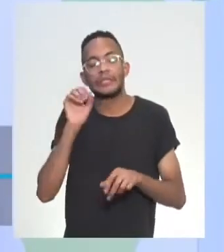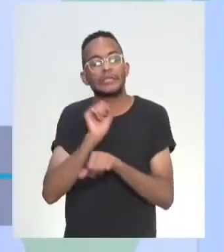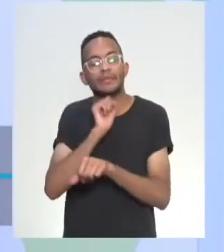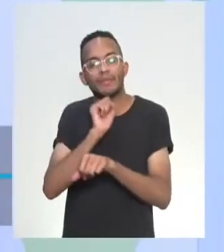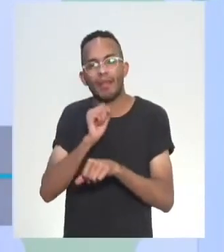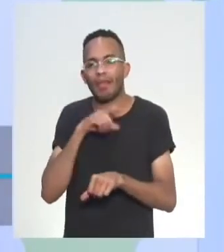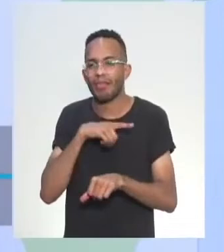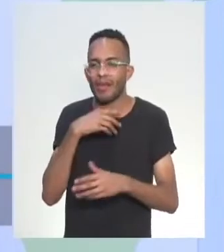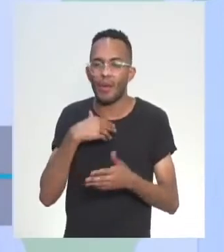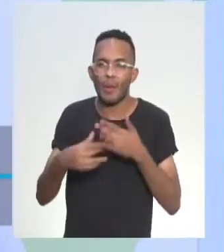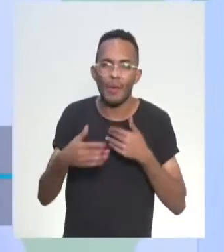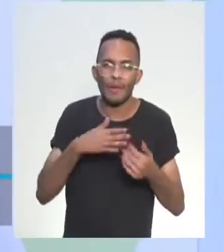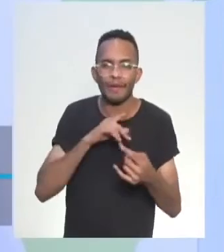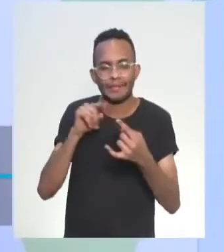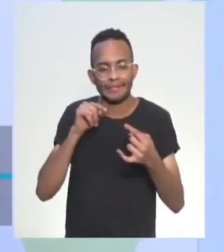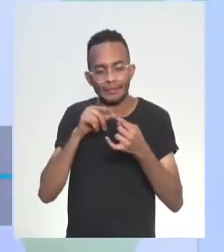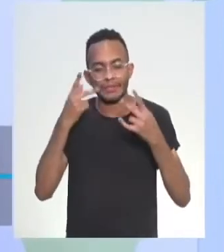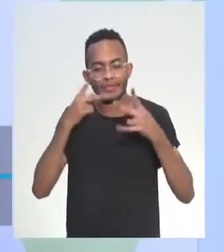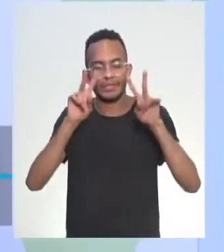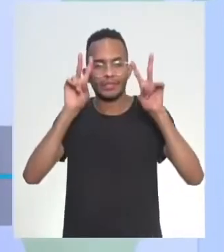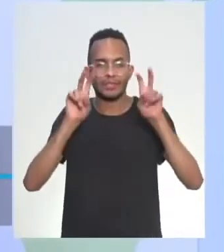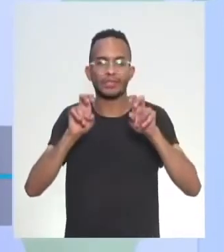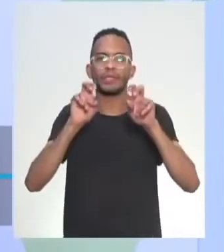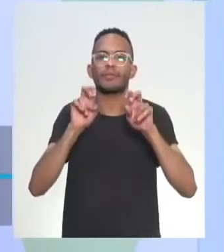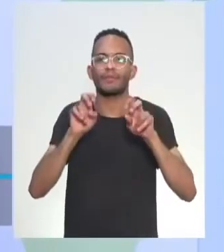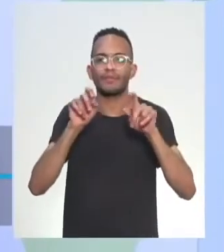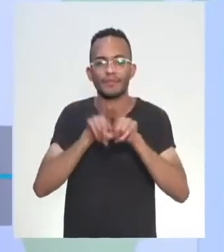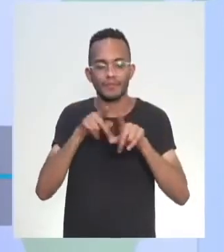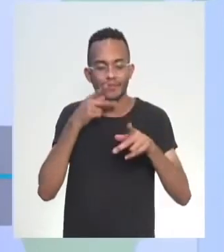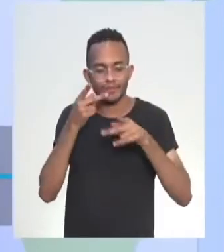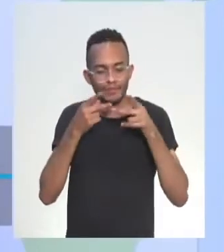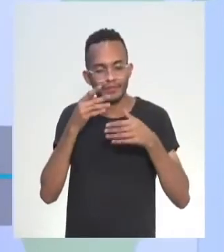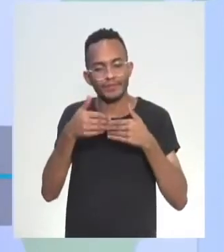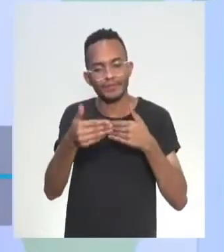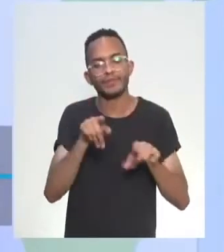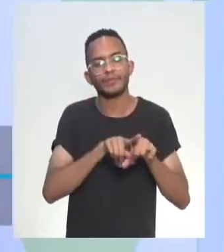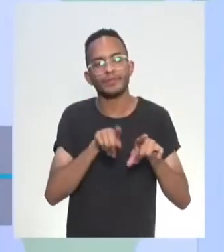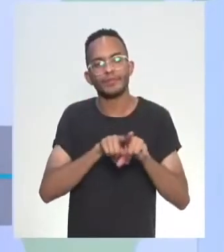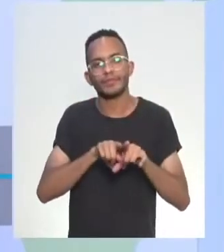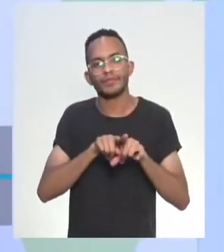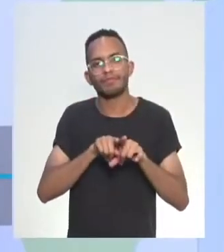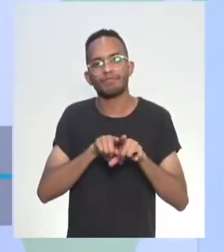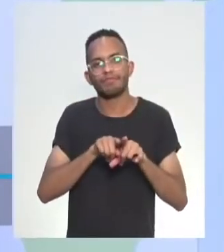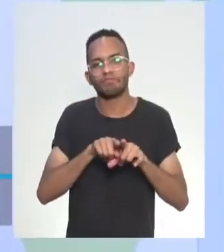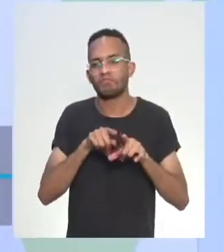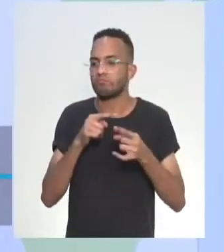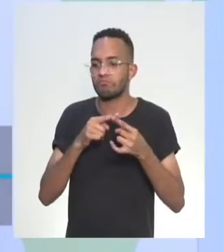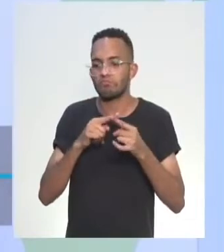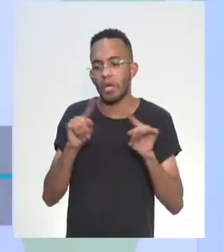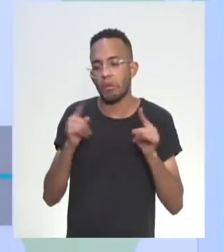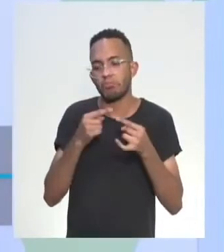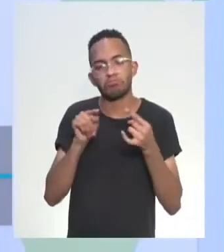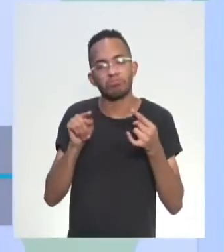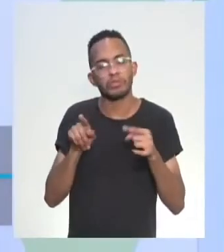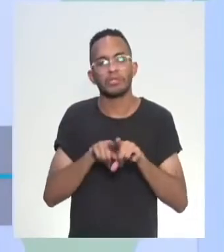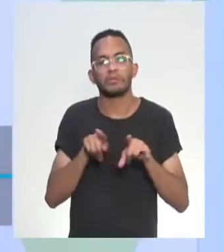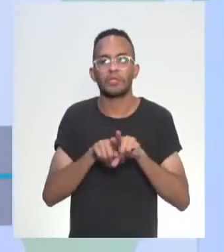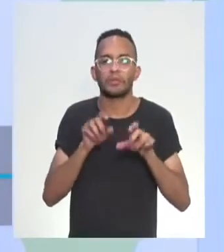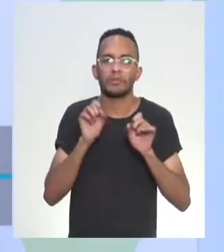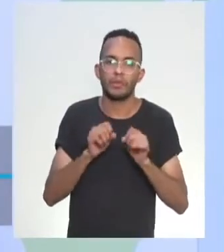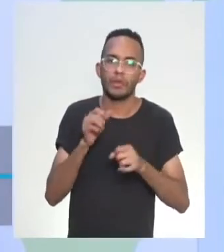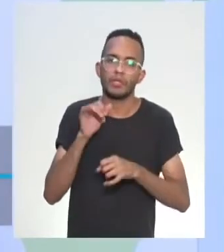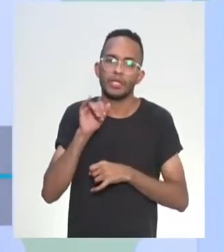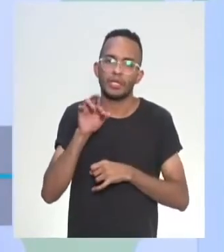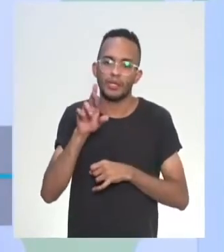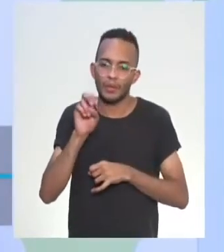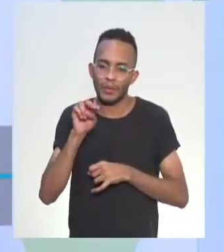que algo que tenha a ver com o assunto seja falado na sequência e vem uma coisa que não tem a ver. Né? Pode ser também